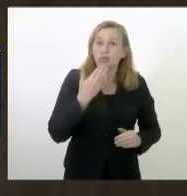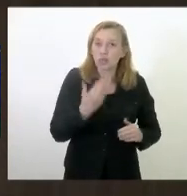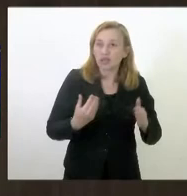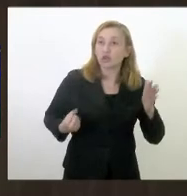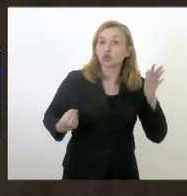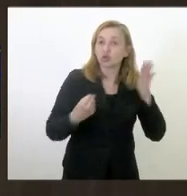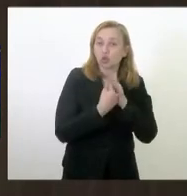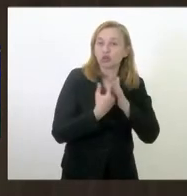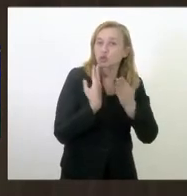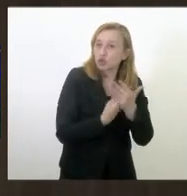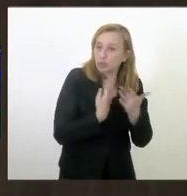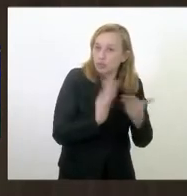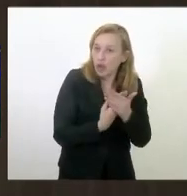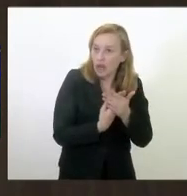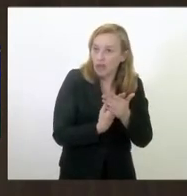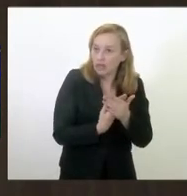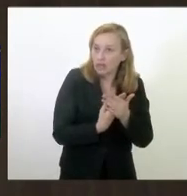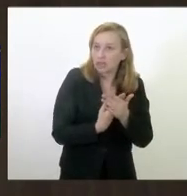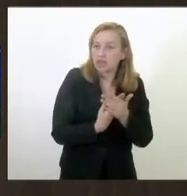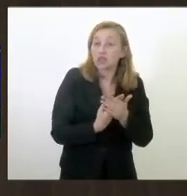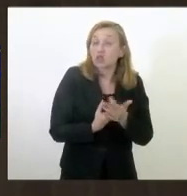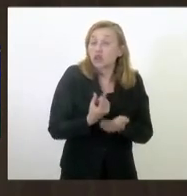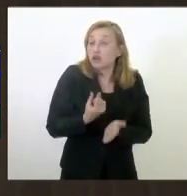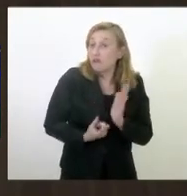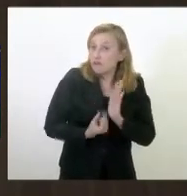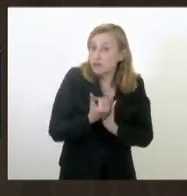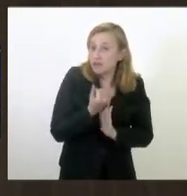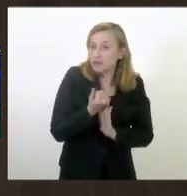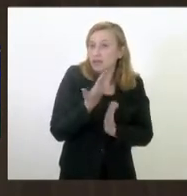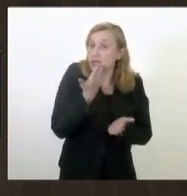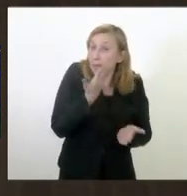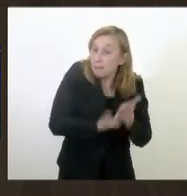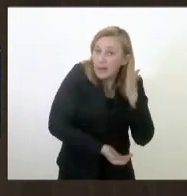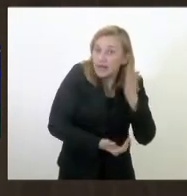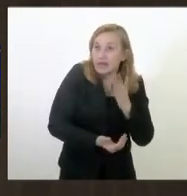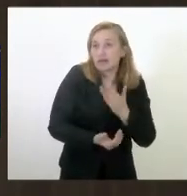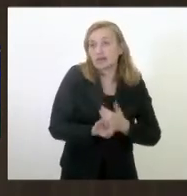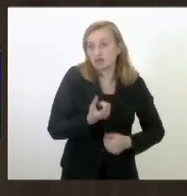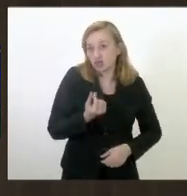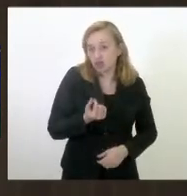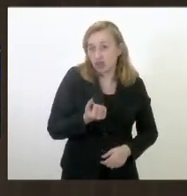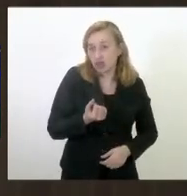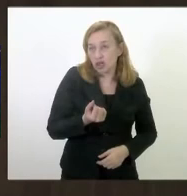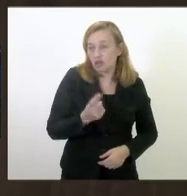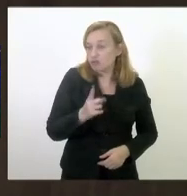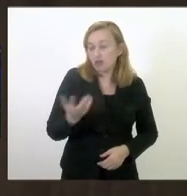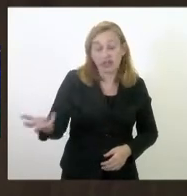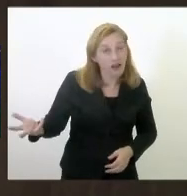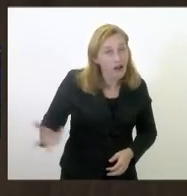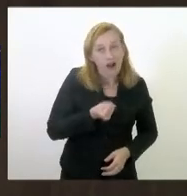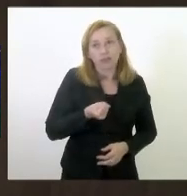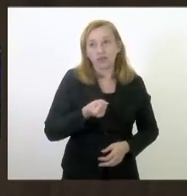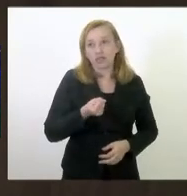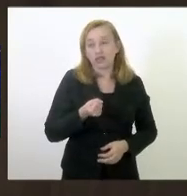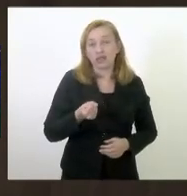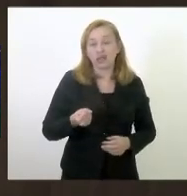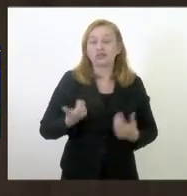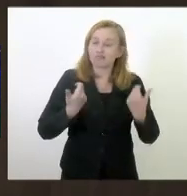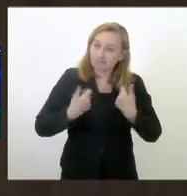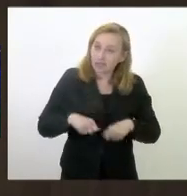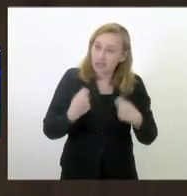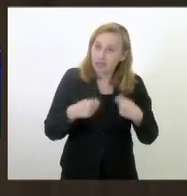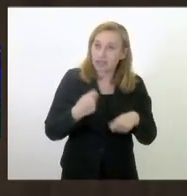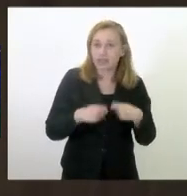estudo de impacto, de viabilidade financeira, de perda de receita, não vai ter a velocidade da